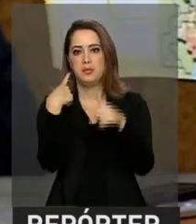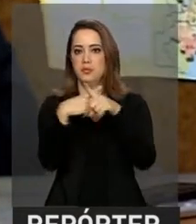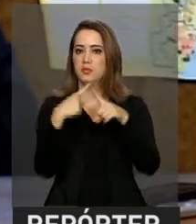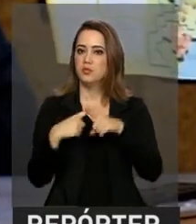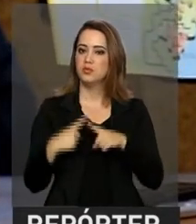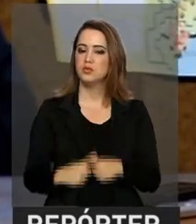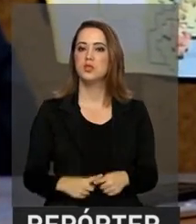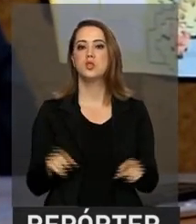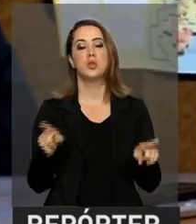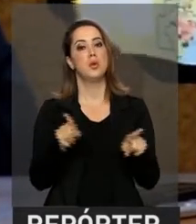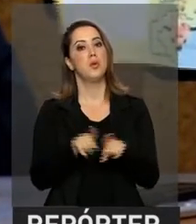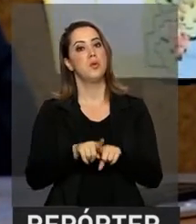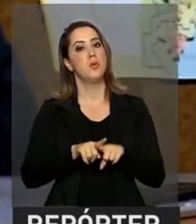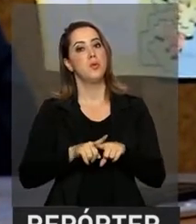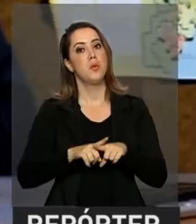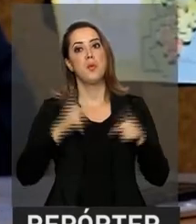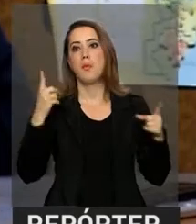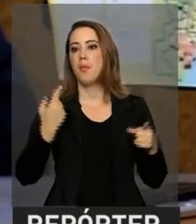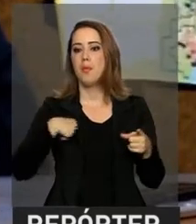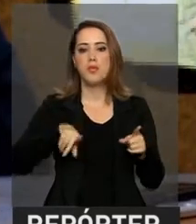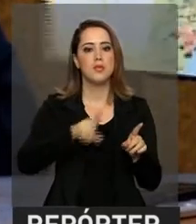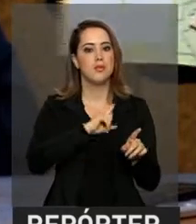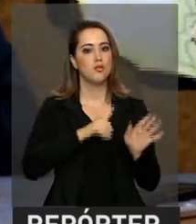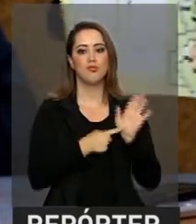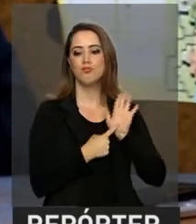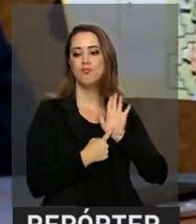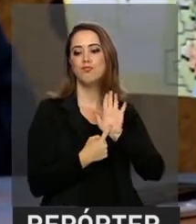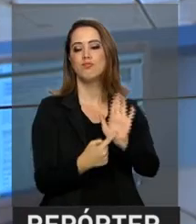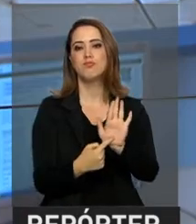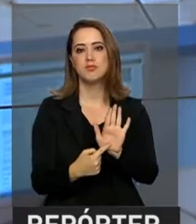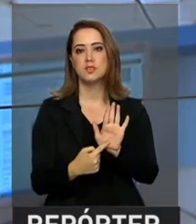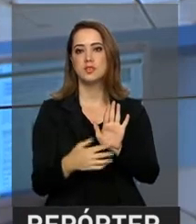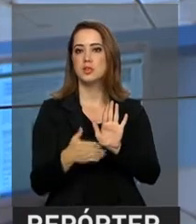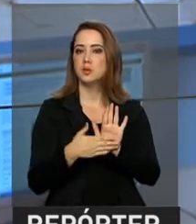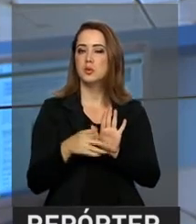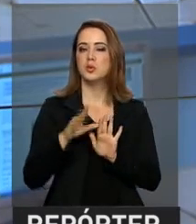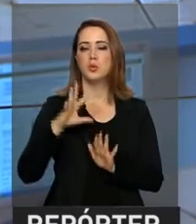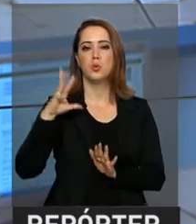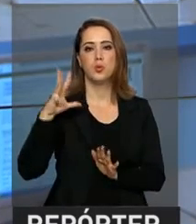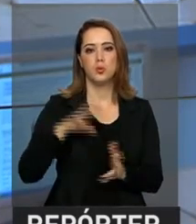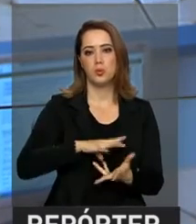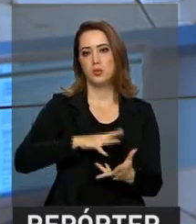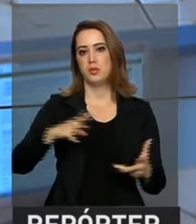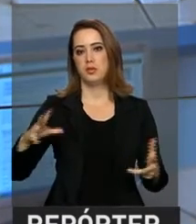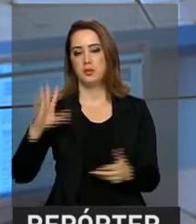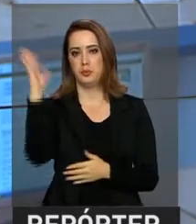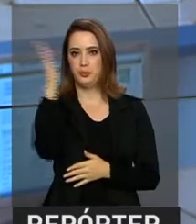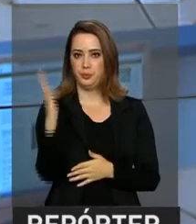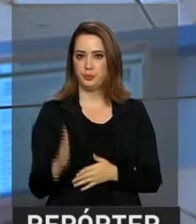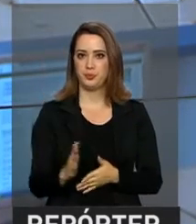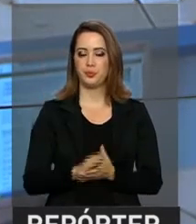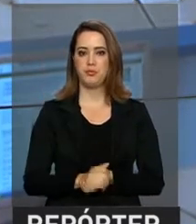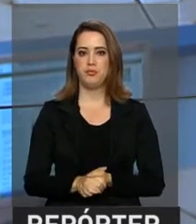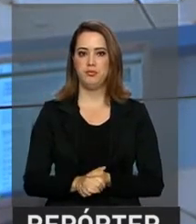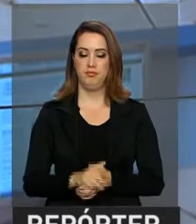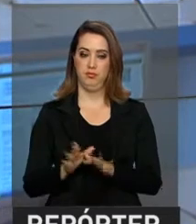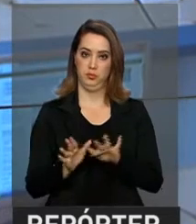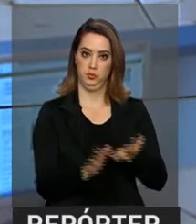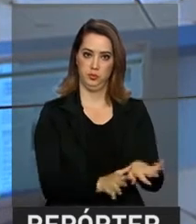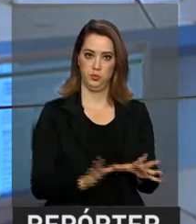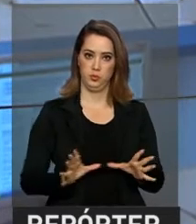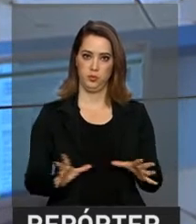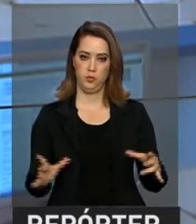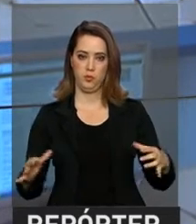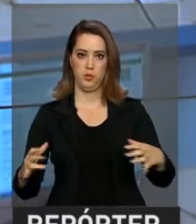mas também fomos apresentados a um grande país. E o Centro de Cooperação Policial Internacional do Rio de